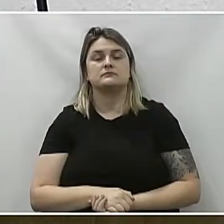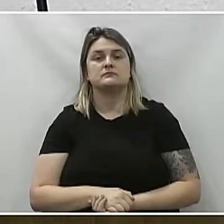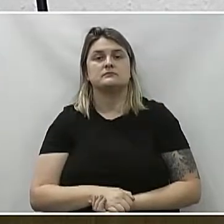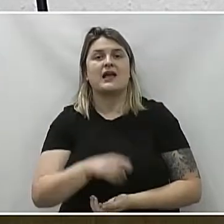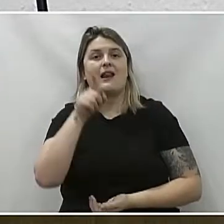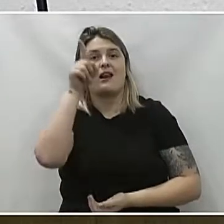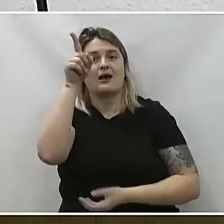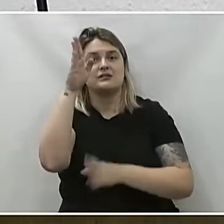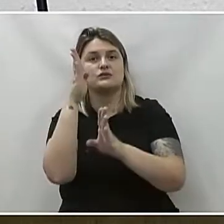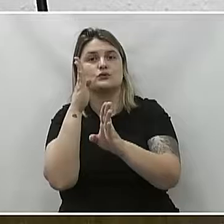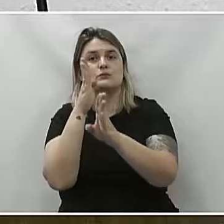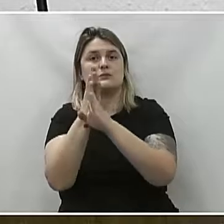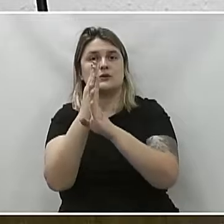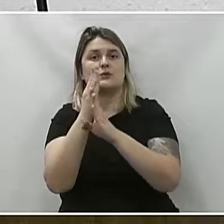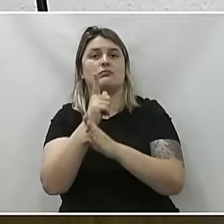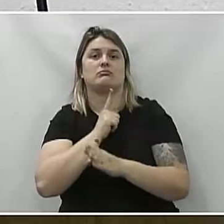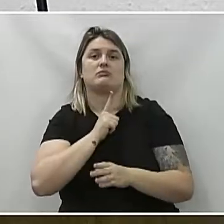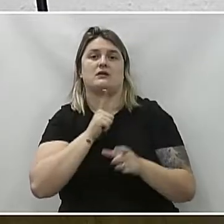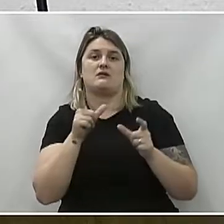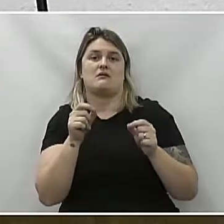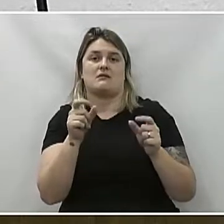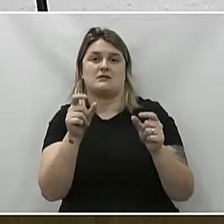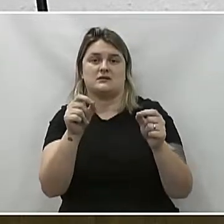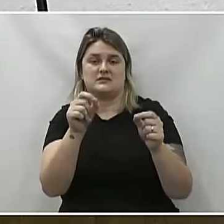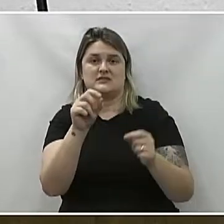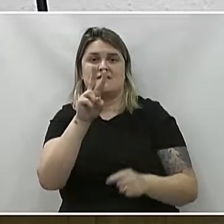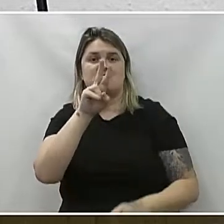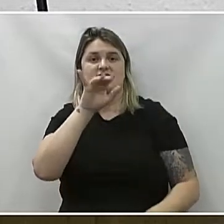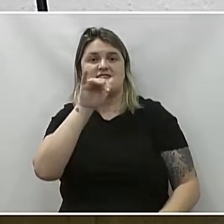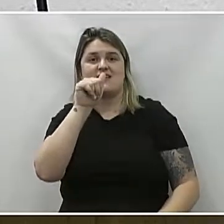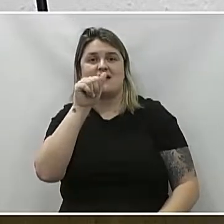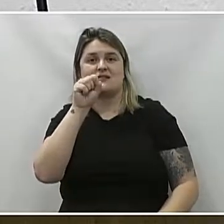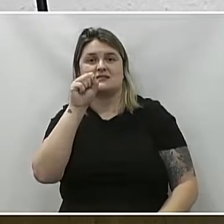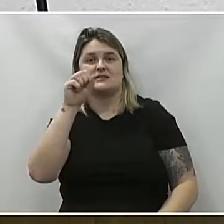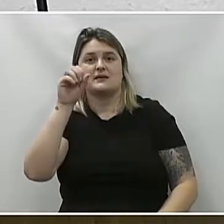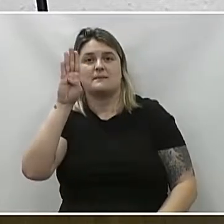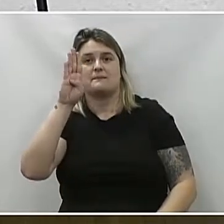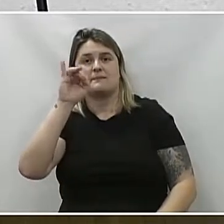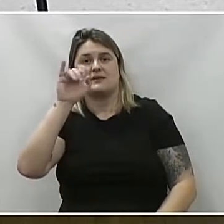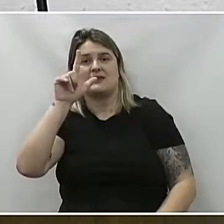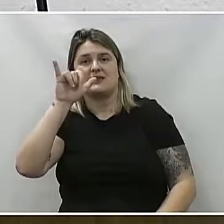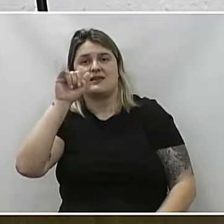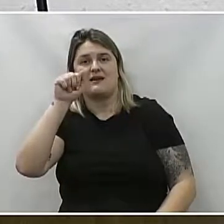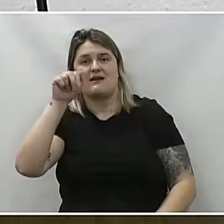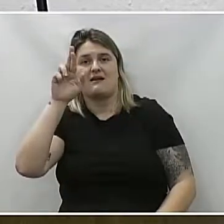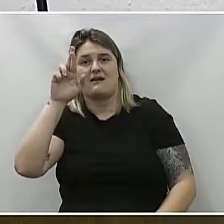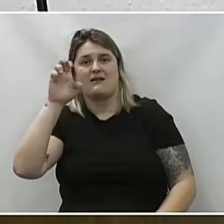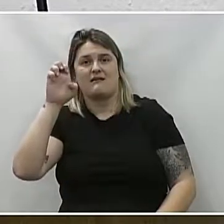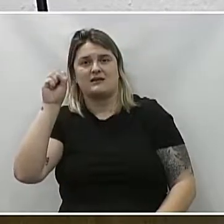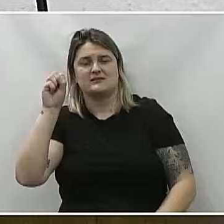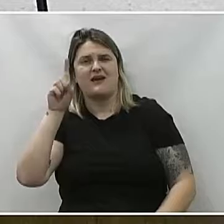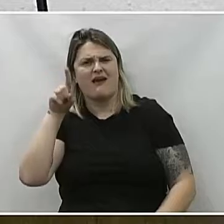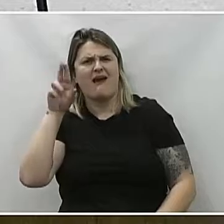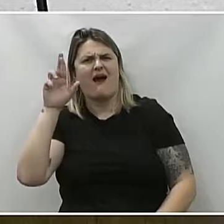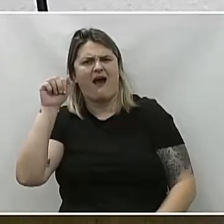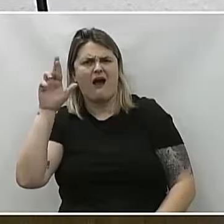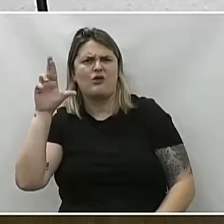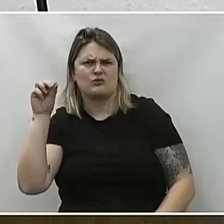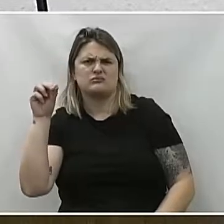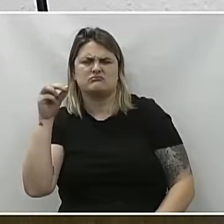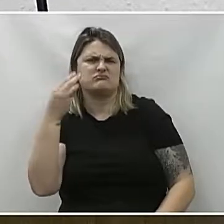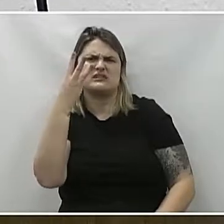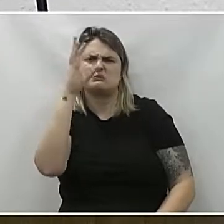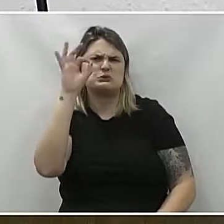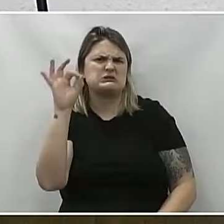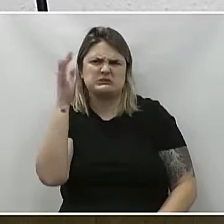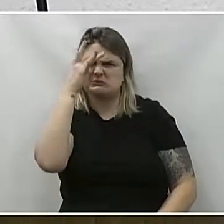E lá foi descoberto que ele tinha um câncer, né? Que é o câncer de vias biliares. É um tumor raro, menos de 3% do que aparece em tumores quando